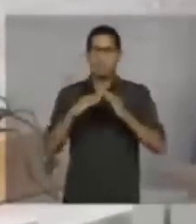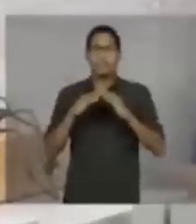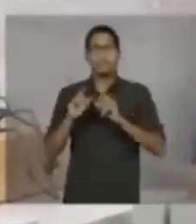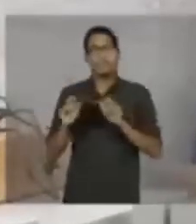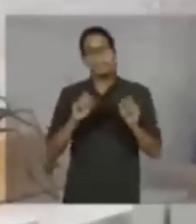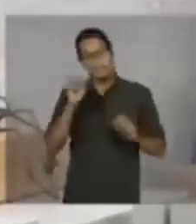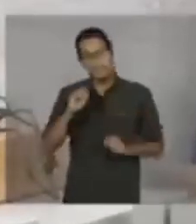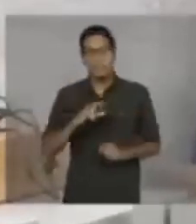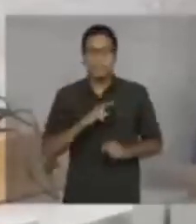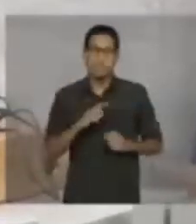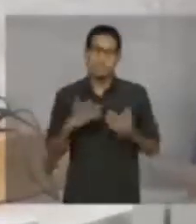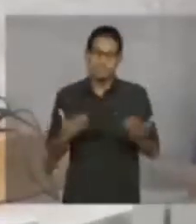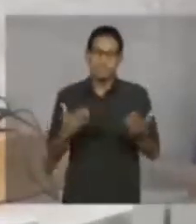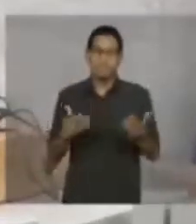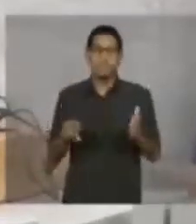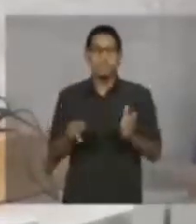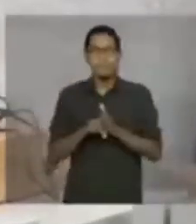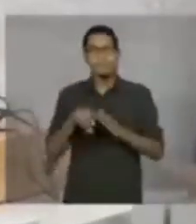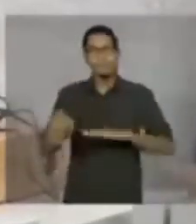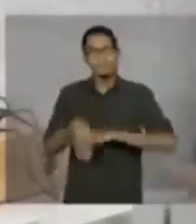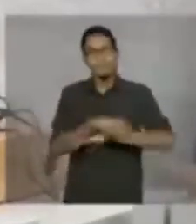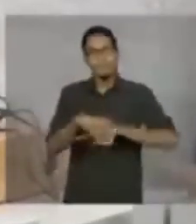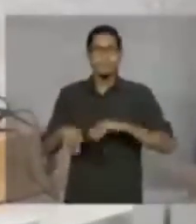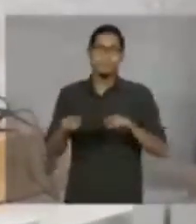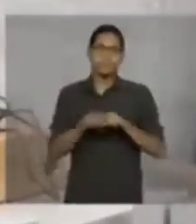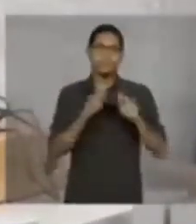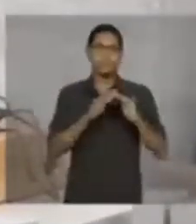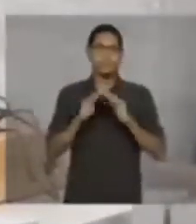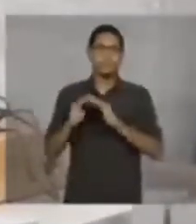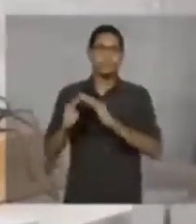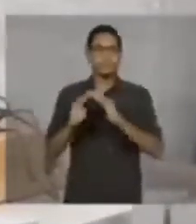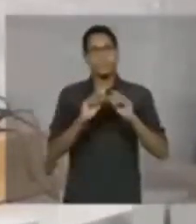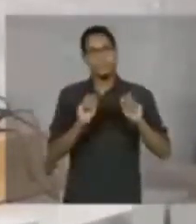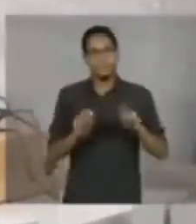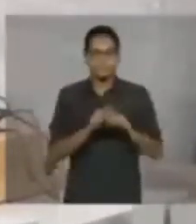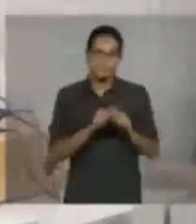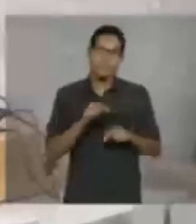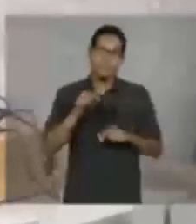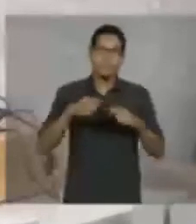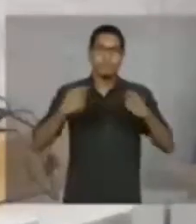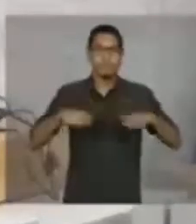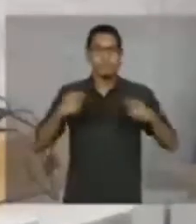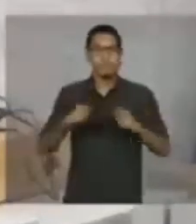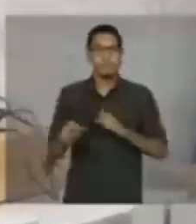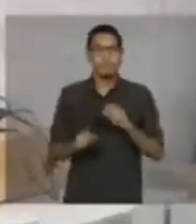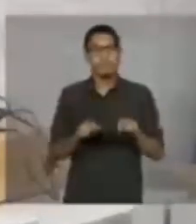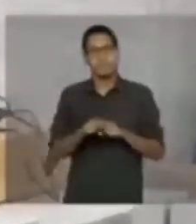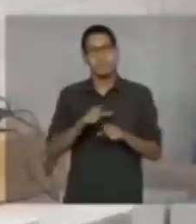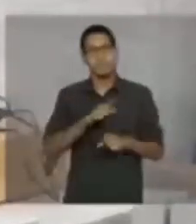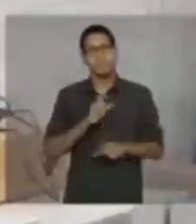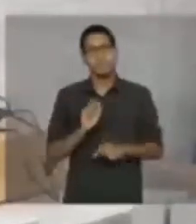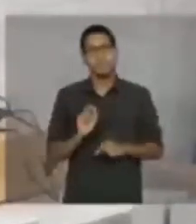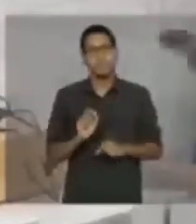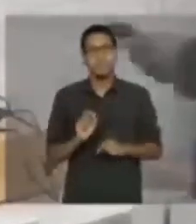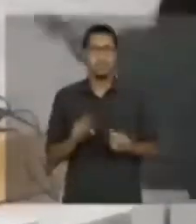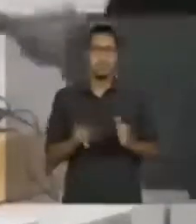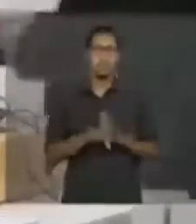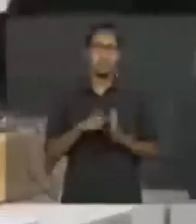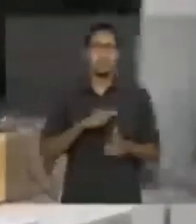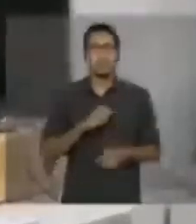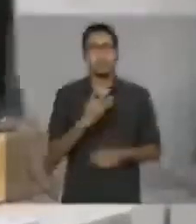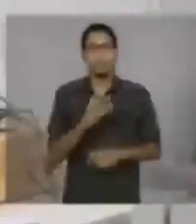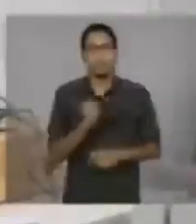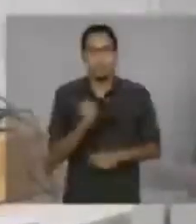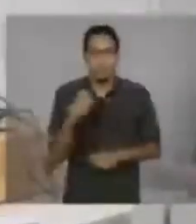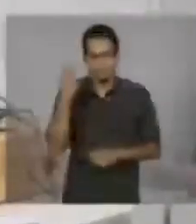casa, que são vítimas de violência na sua rua, na sua vizinhança, e muitas vezes precisam desse refúgio 48 horas,